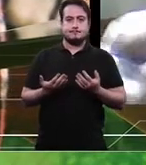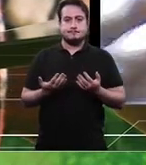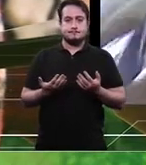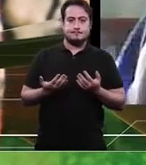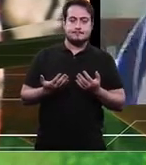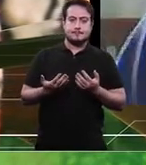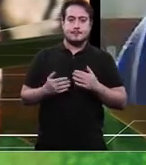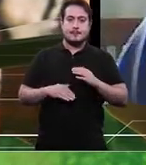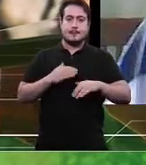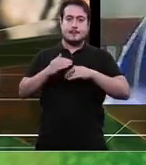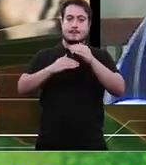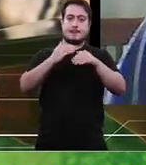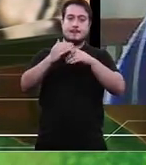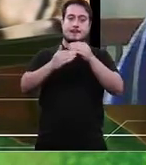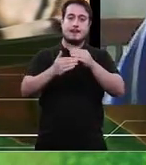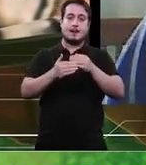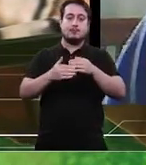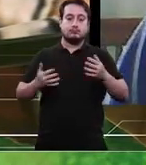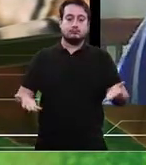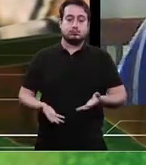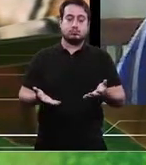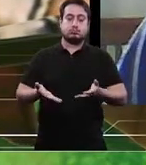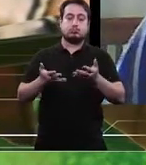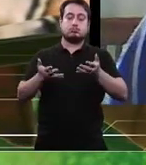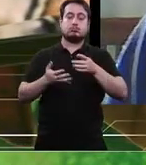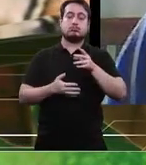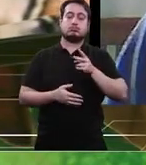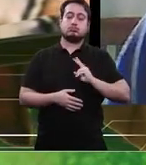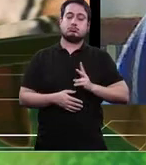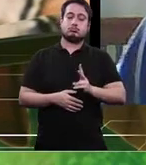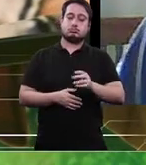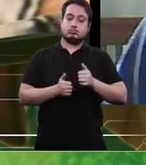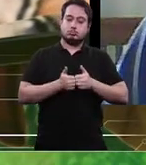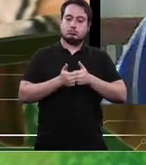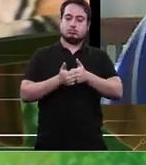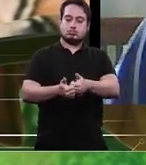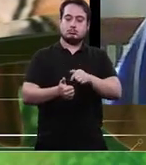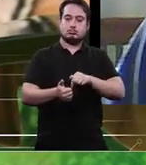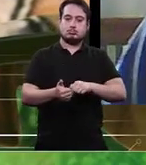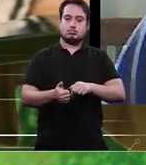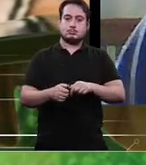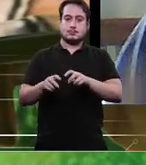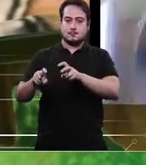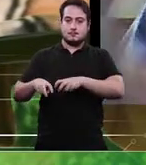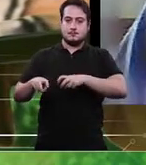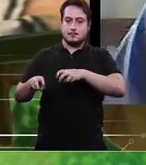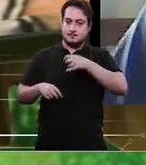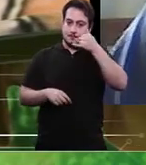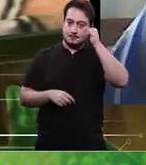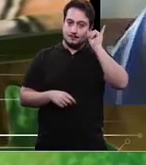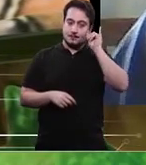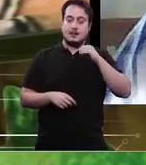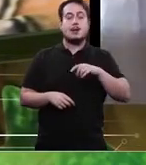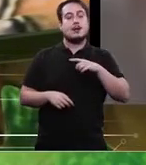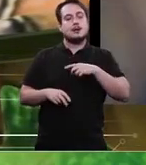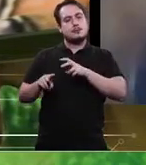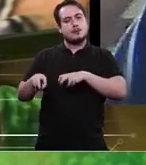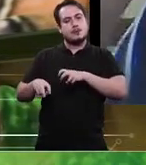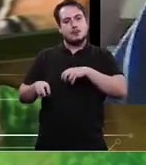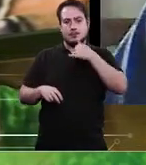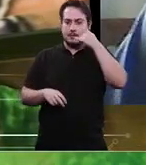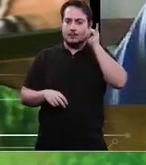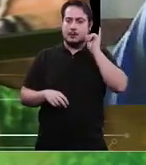os avanços, né, o progresso, ele segue atrás da agropecuária, né, onde nós temos agropecuária, nós